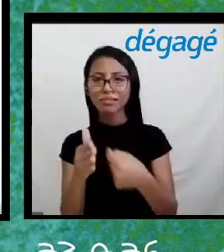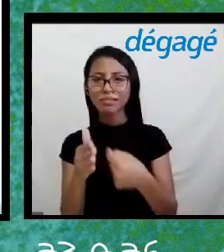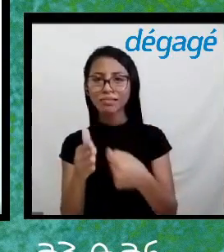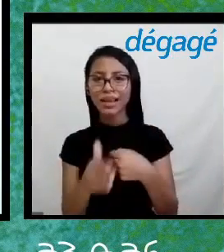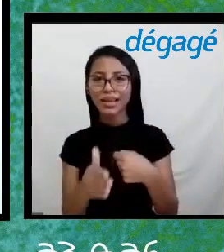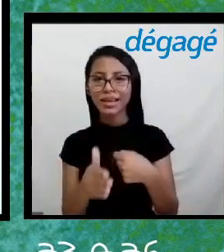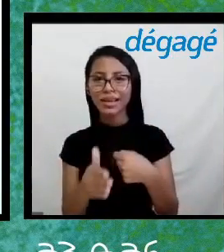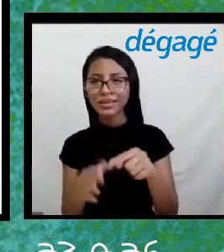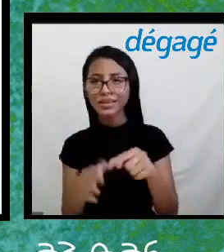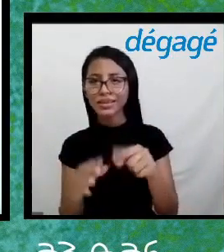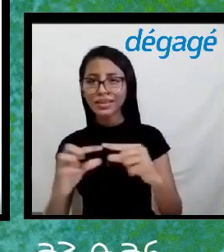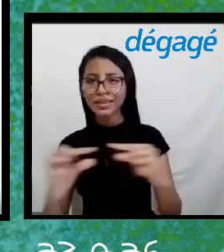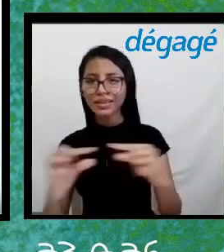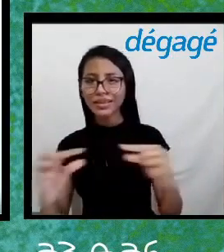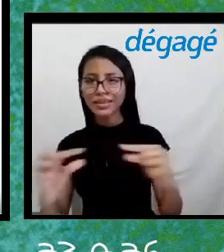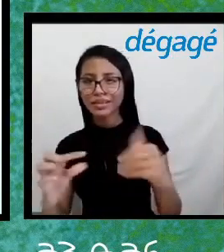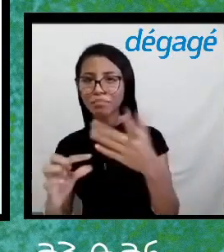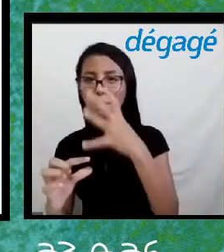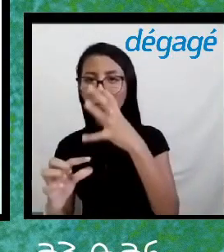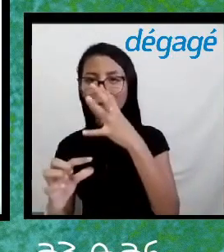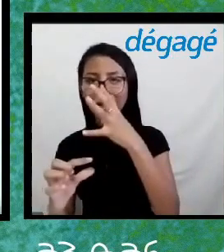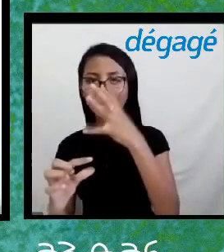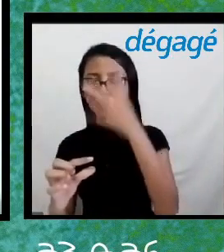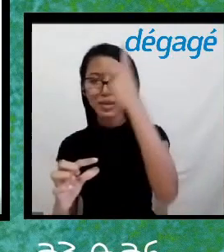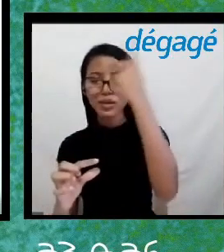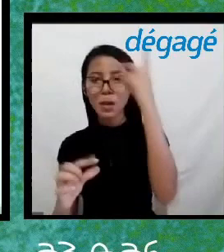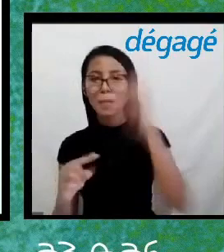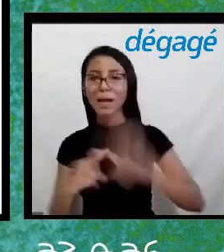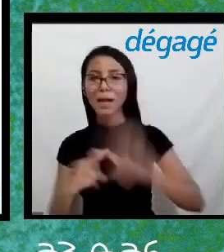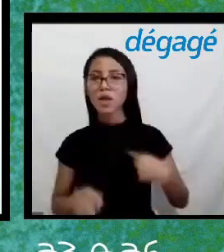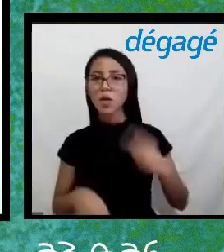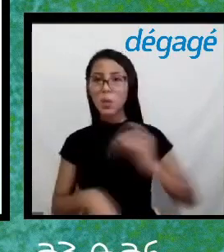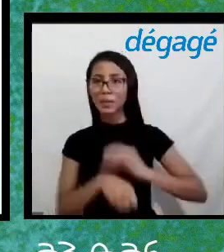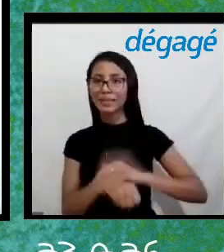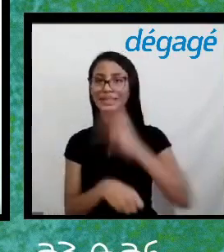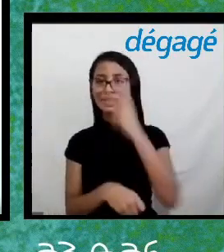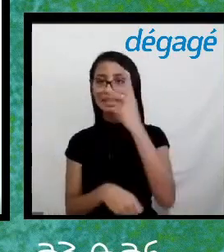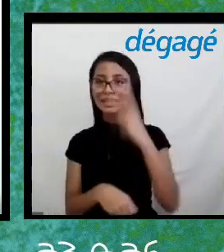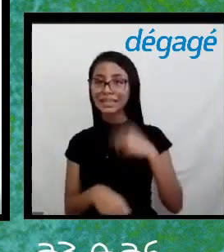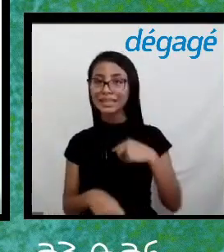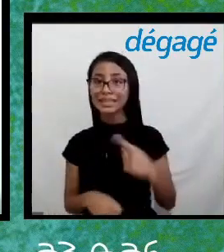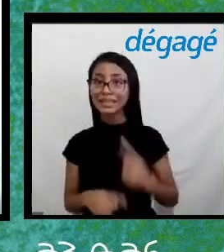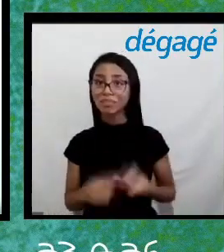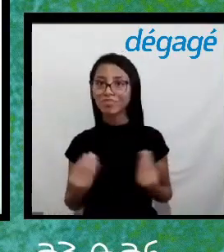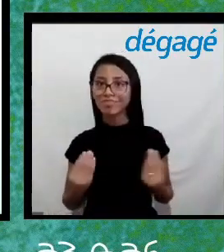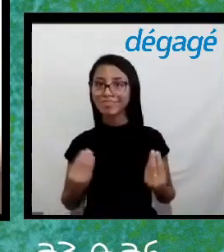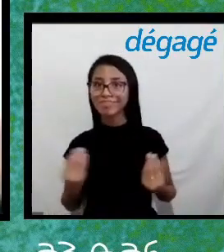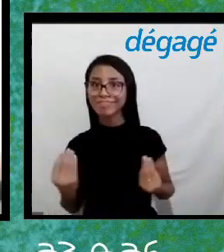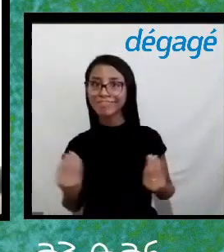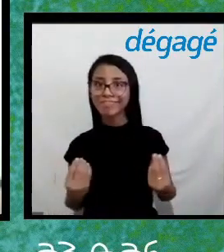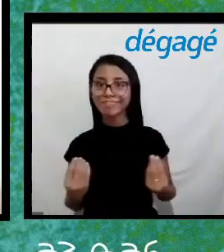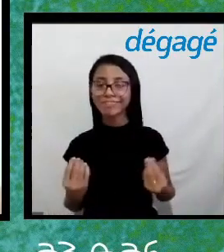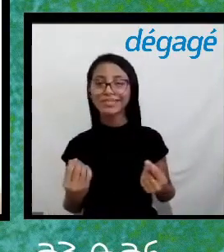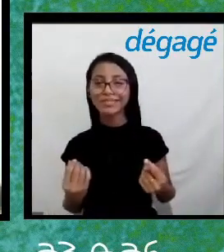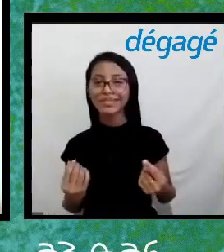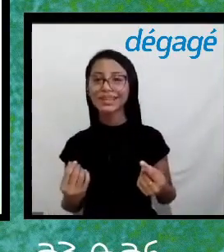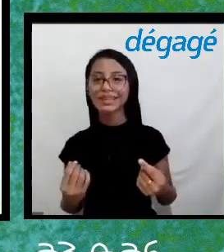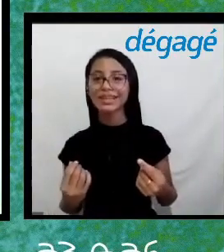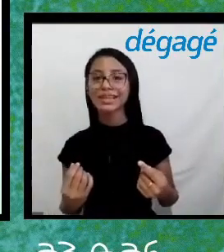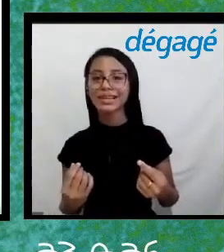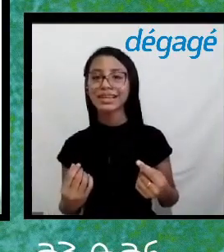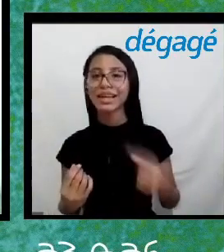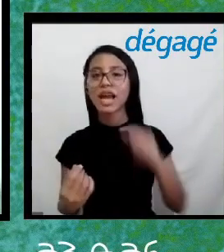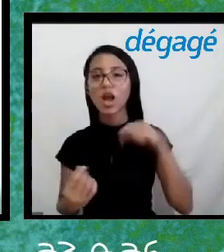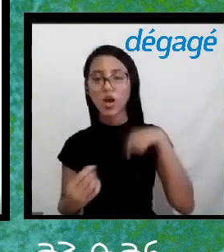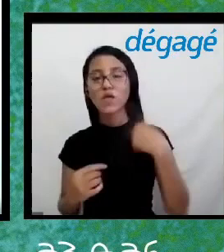vez ou não, mas eu vou deixar para primeiro as perguntas das pessoas, e depois, se tiver tempo, eu coloco as minhas.